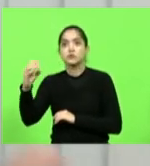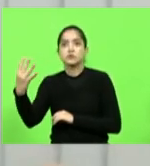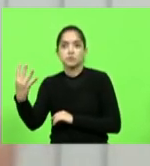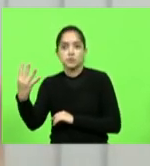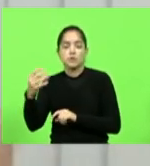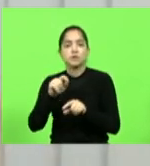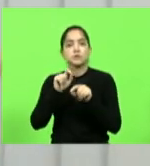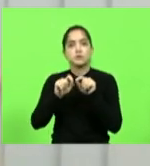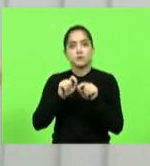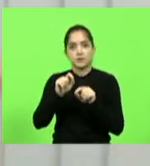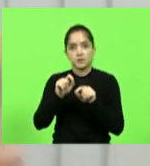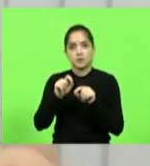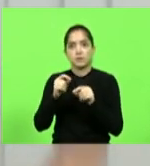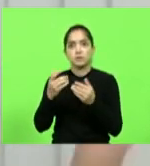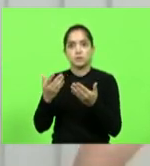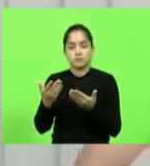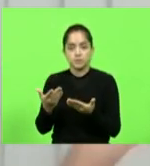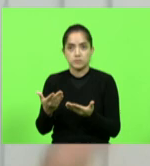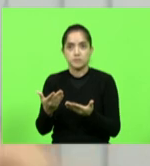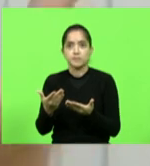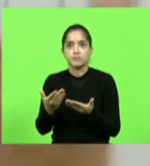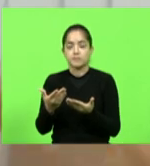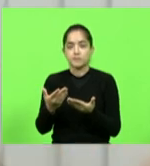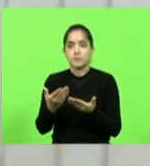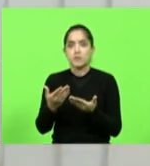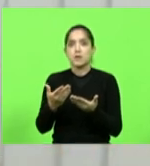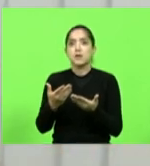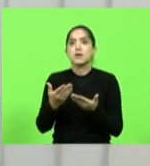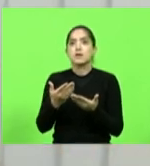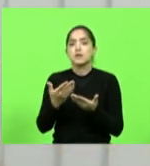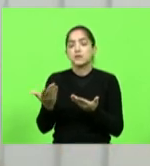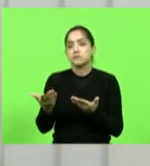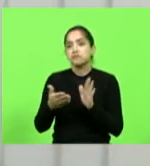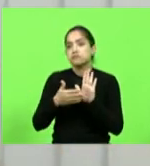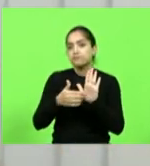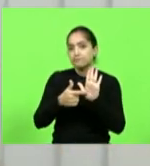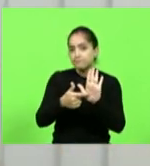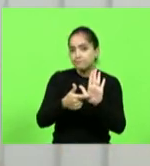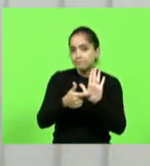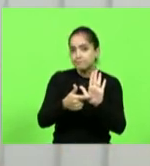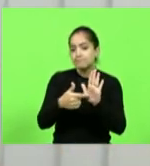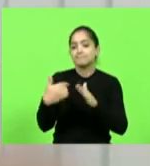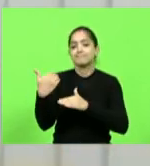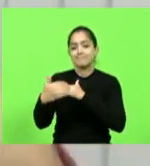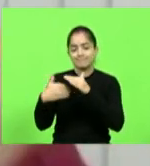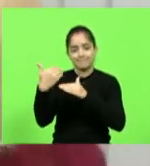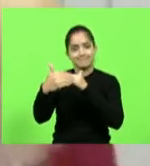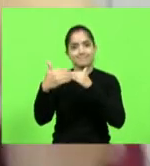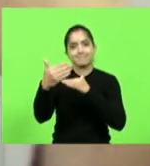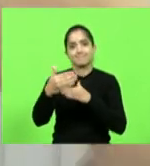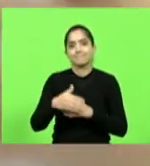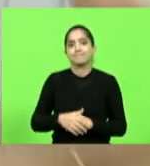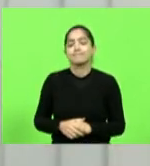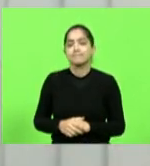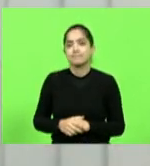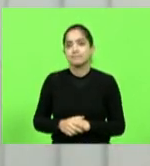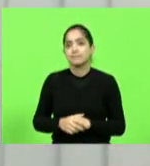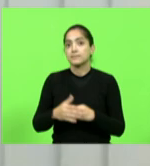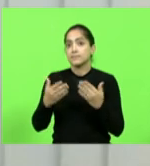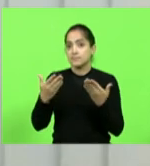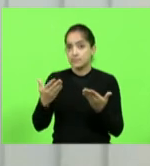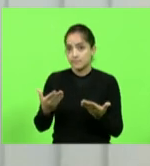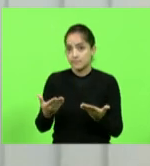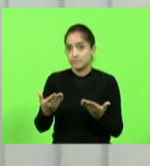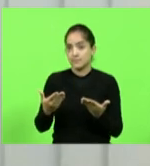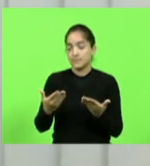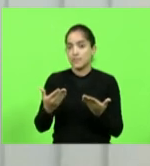que é a condição estruturante que a gente tem para poder avançar neste momento, na perspectiva de que,